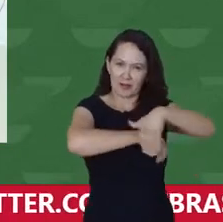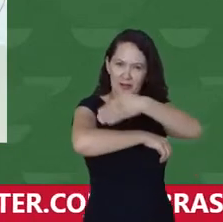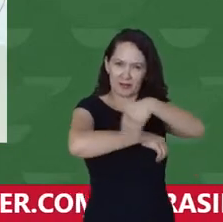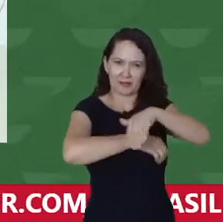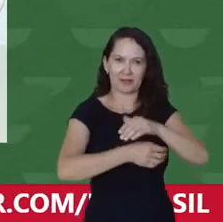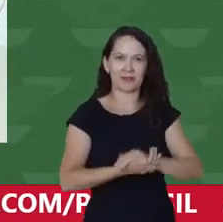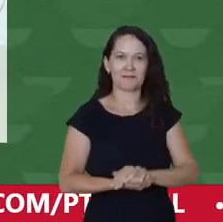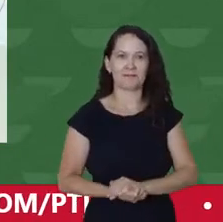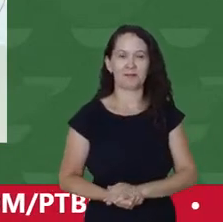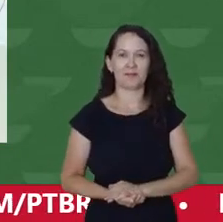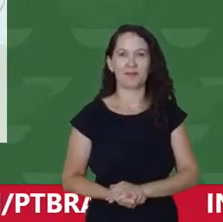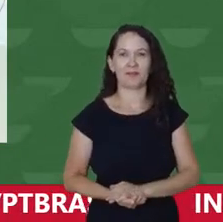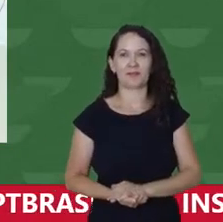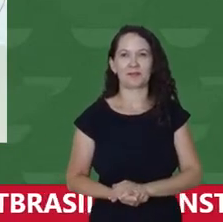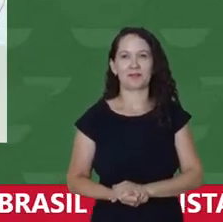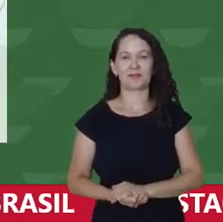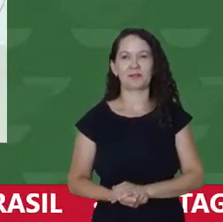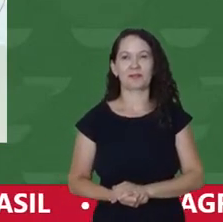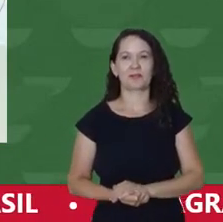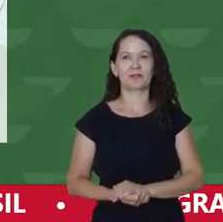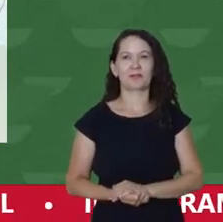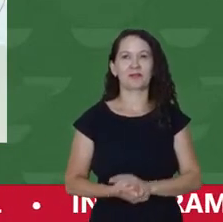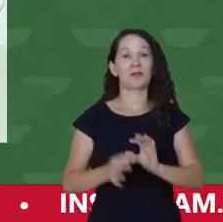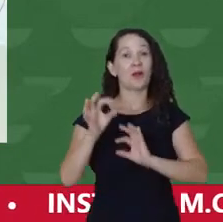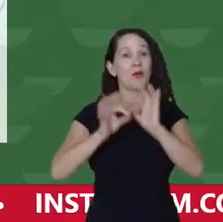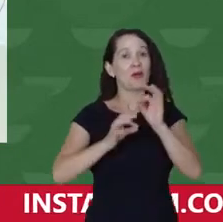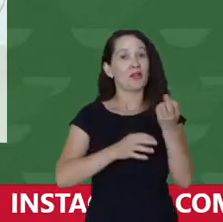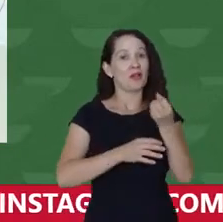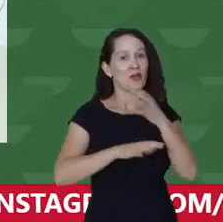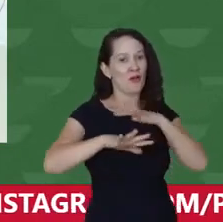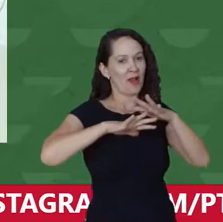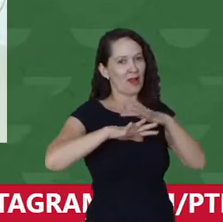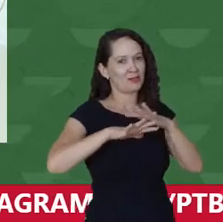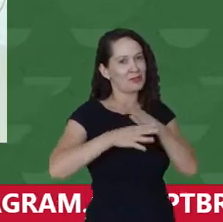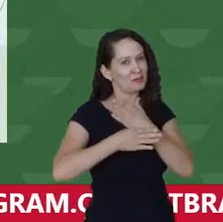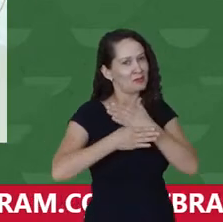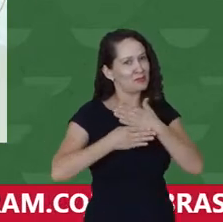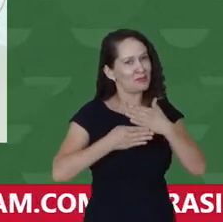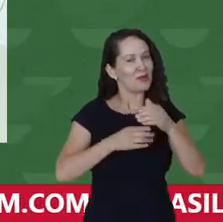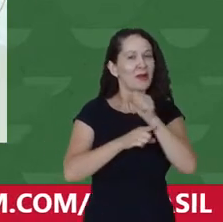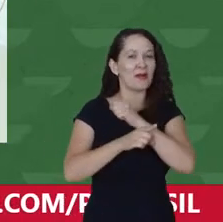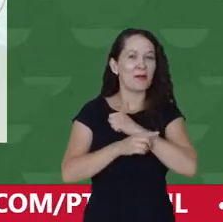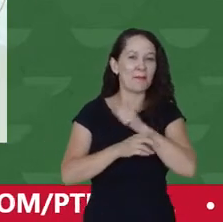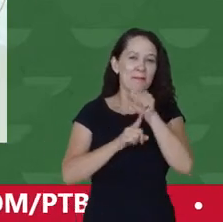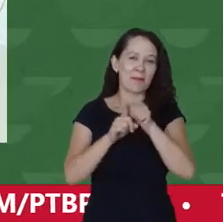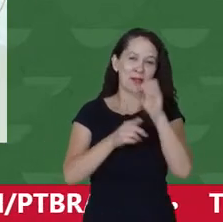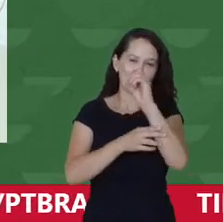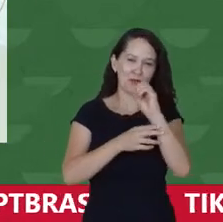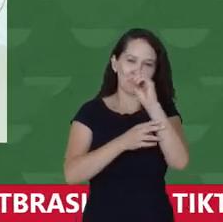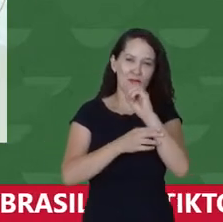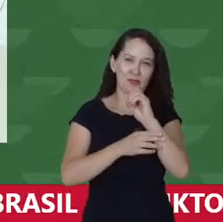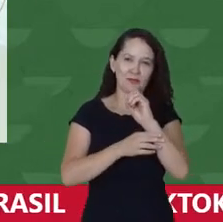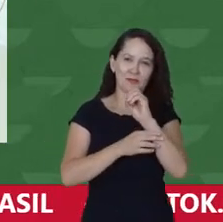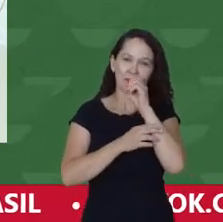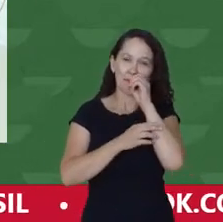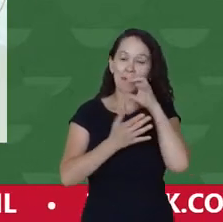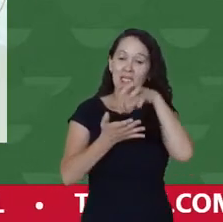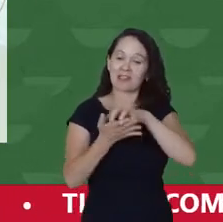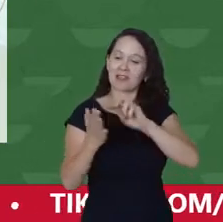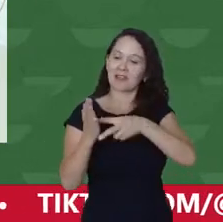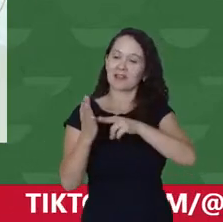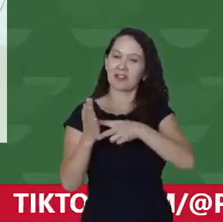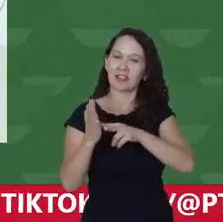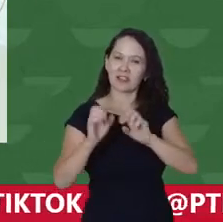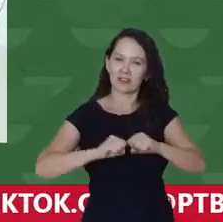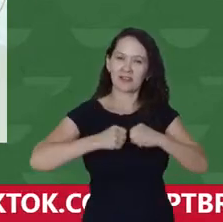Muito e depois bem, também, depois também. Isso, e preparando novos atos para iníciozinho de outubro, que as frentes populares, as centrais sindicais,